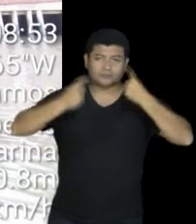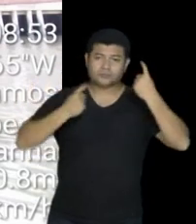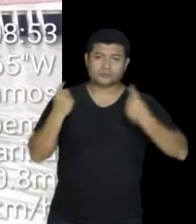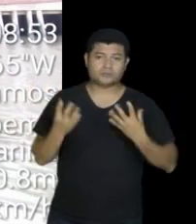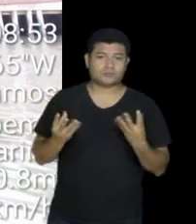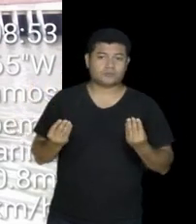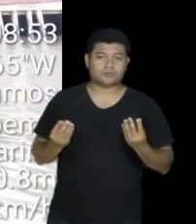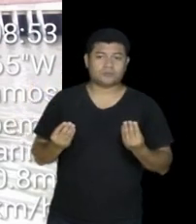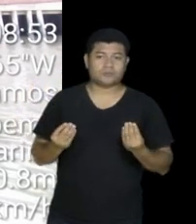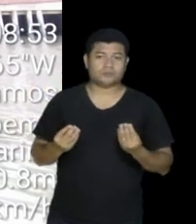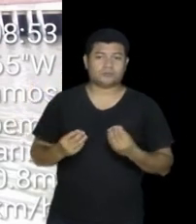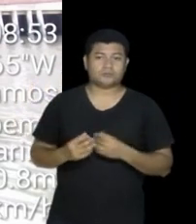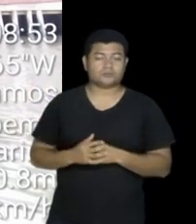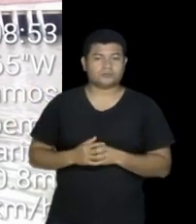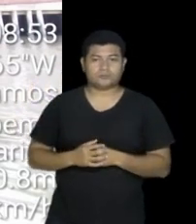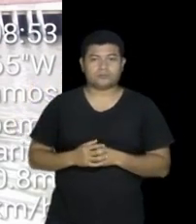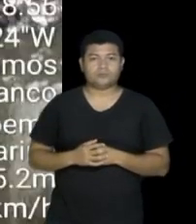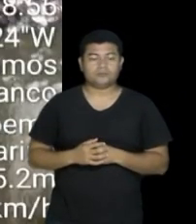só